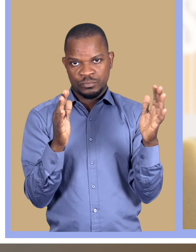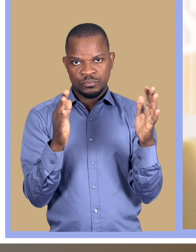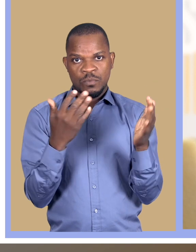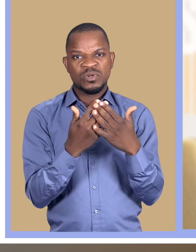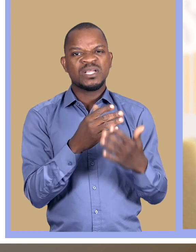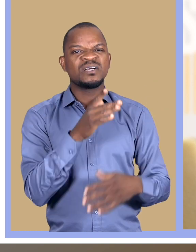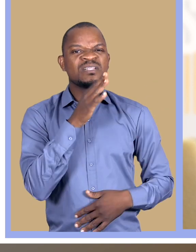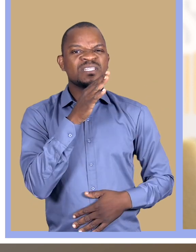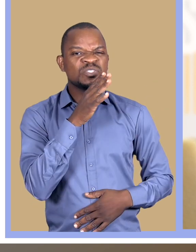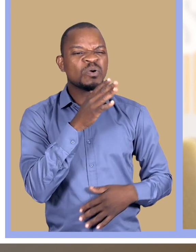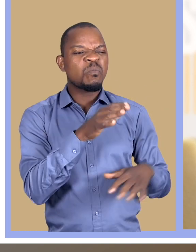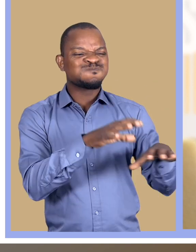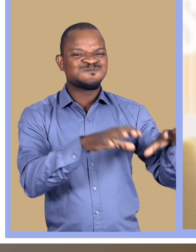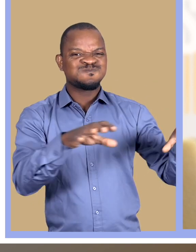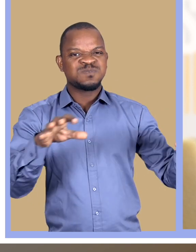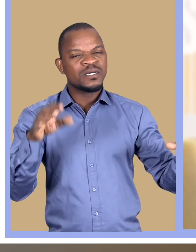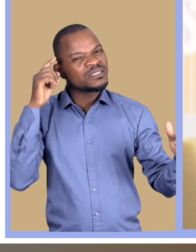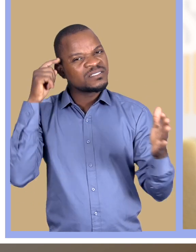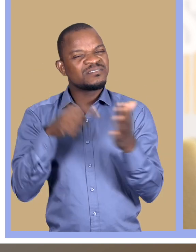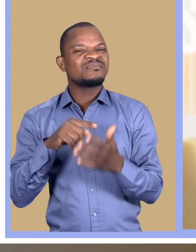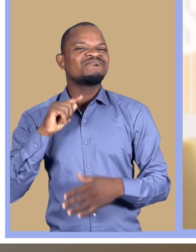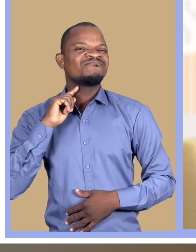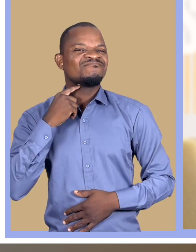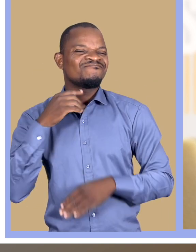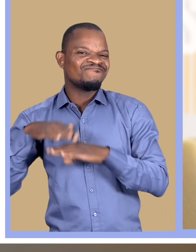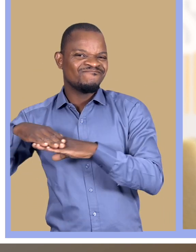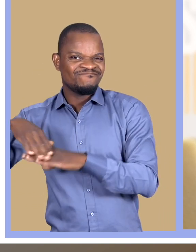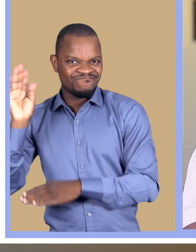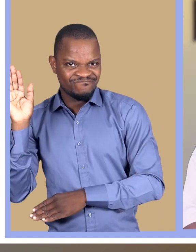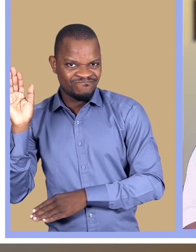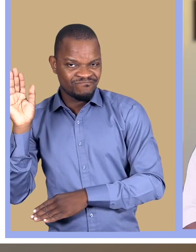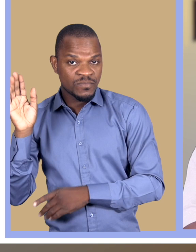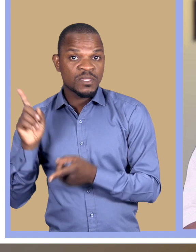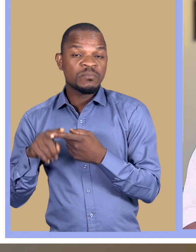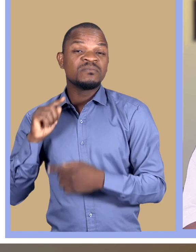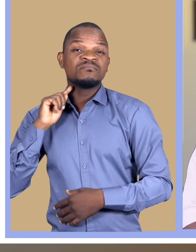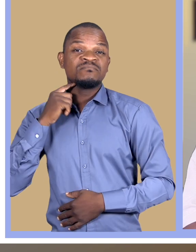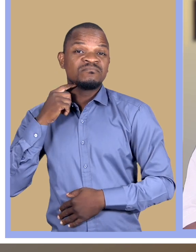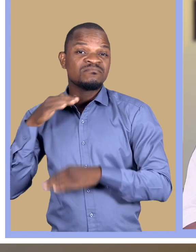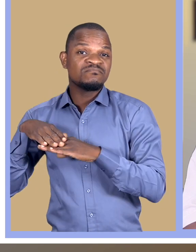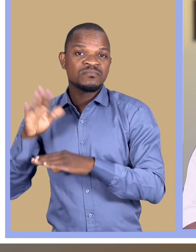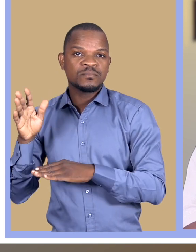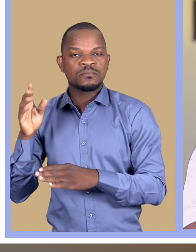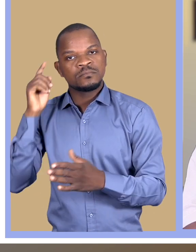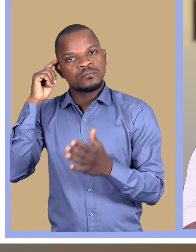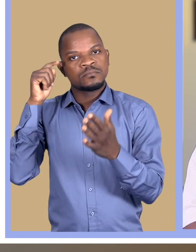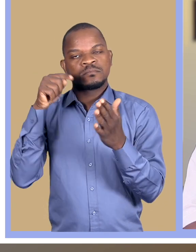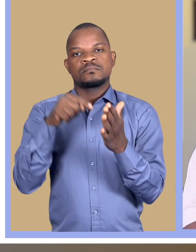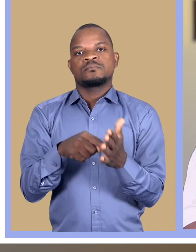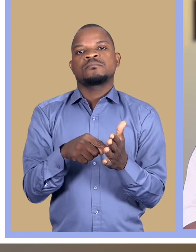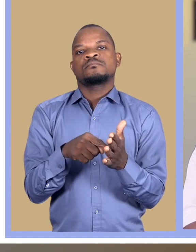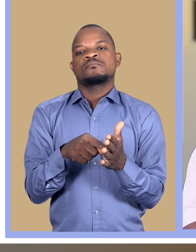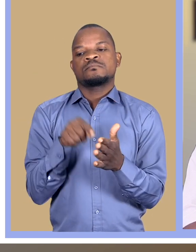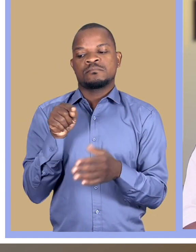Muito lixo é muita poluição. Muita poluição é automaticamente a condição